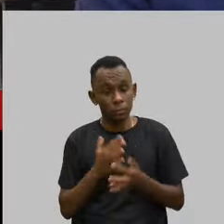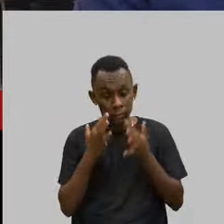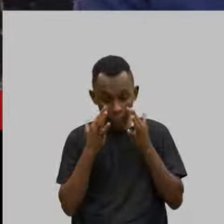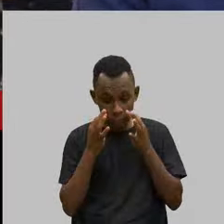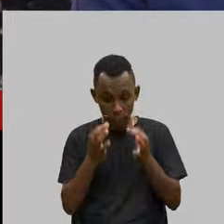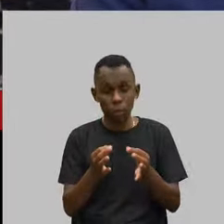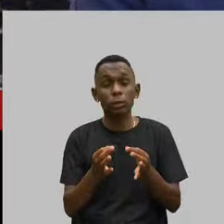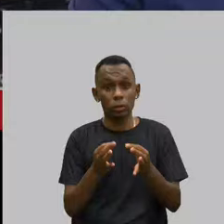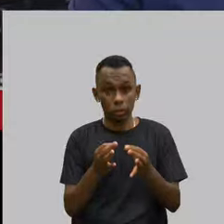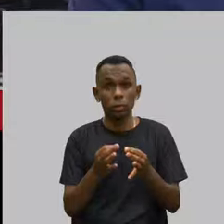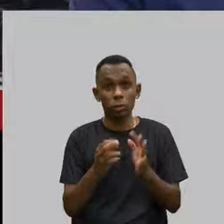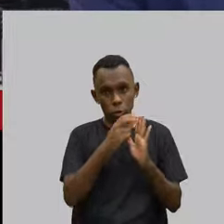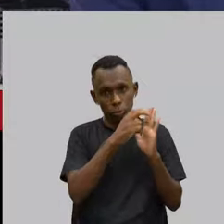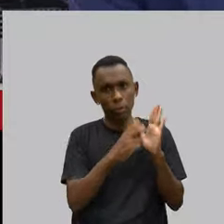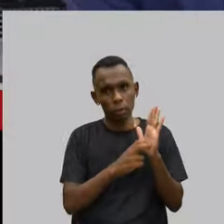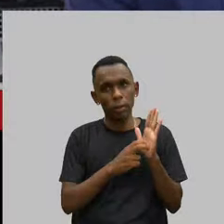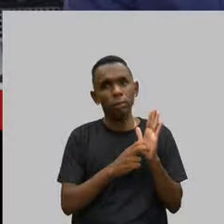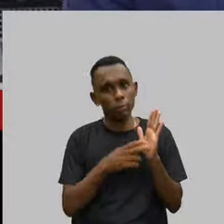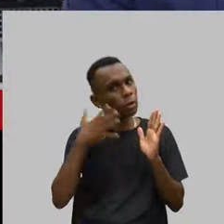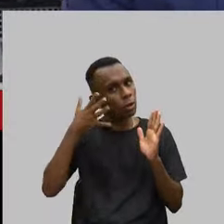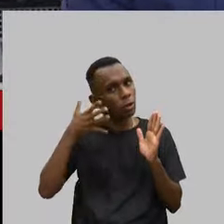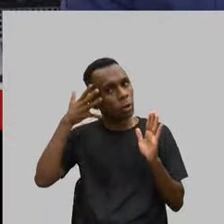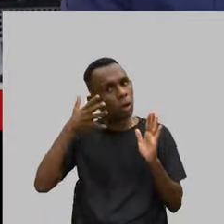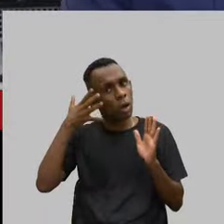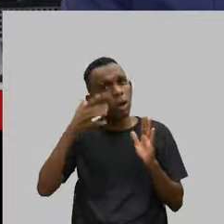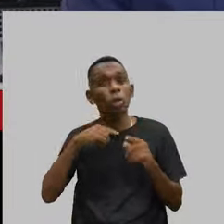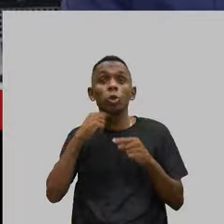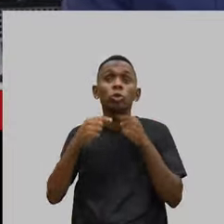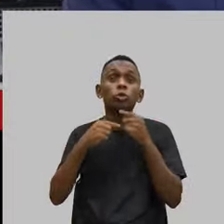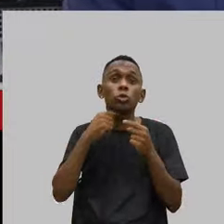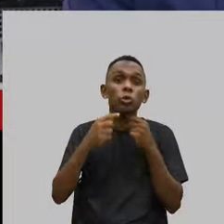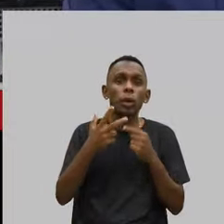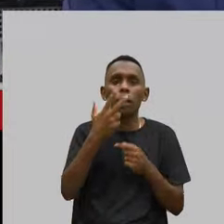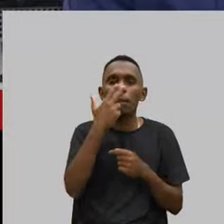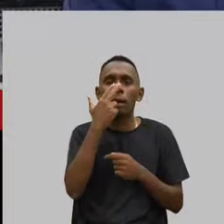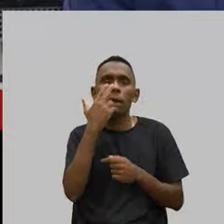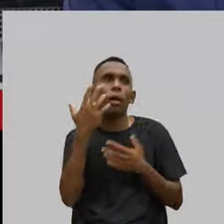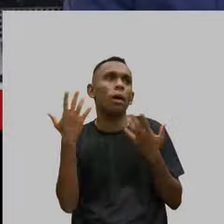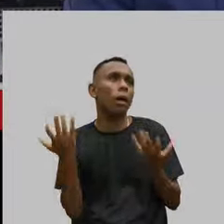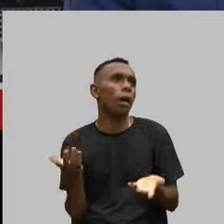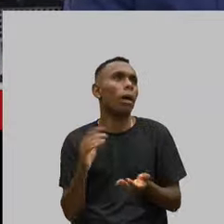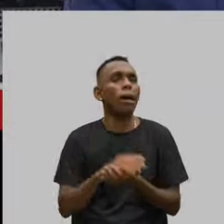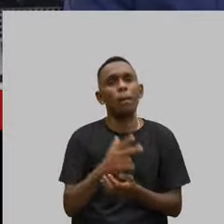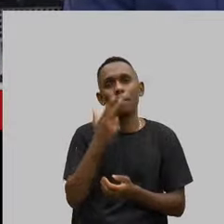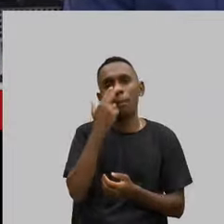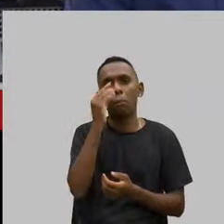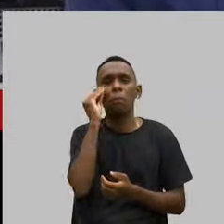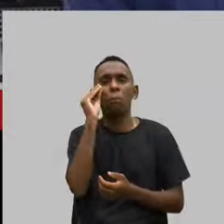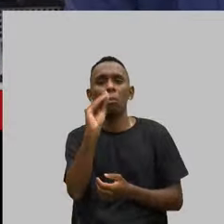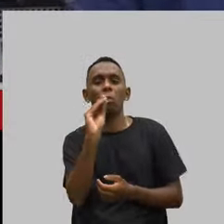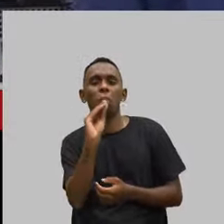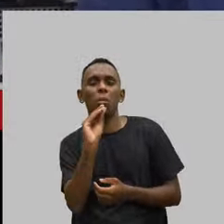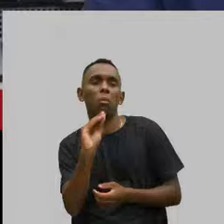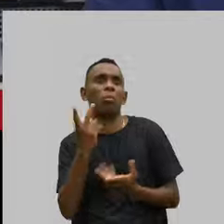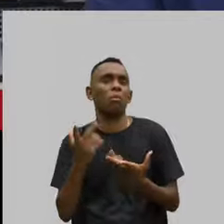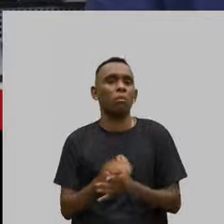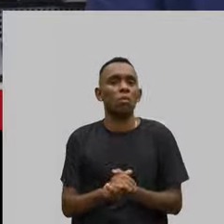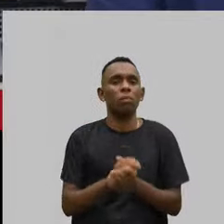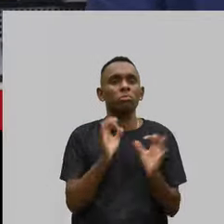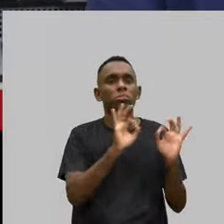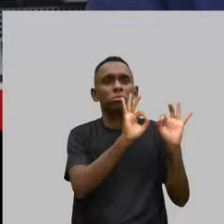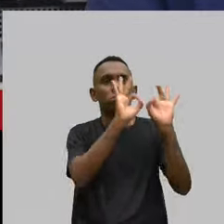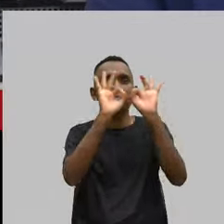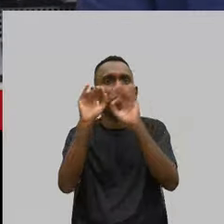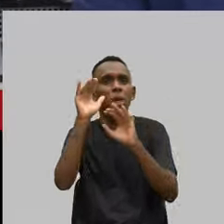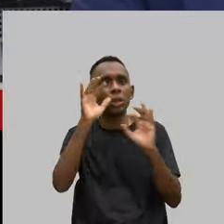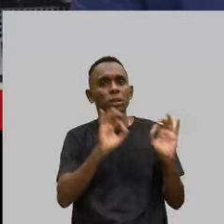isso eu ouvi de manhã né porque quando a gente questiona é como se a gente não escutasse é como se a gente não enxergasse como se a gente não tivesse ouvido a